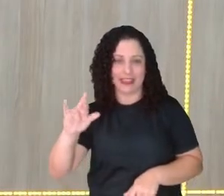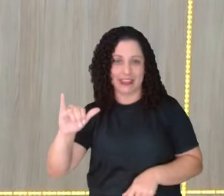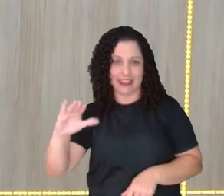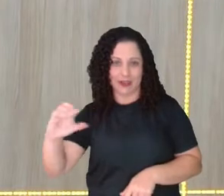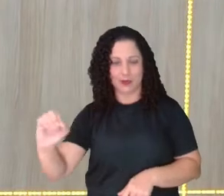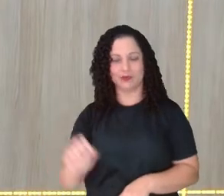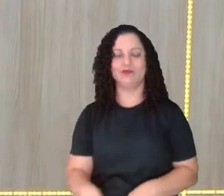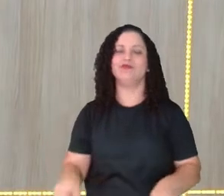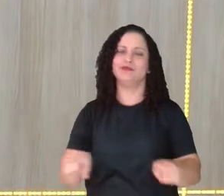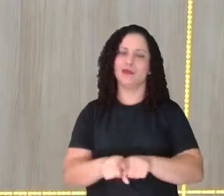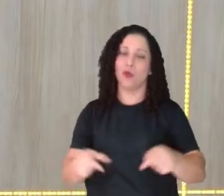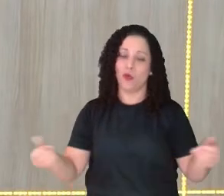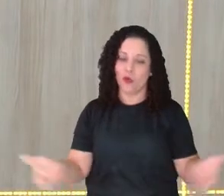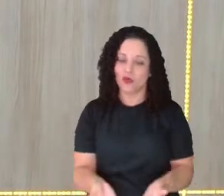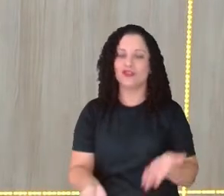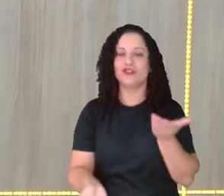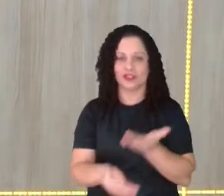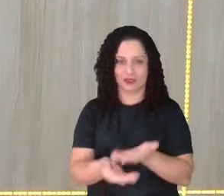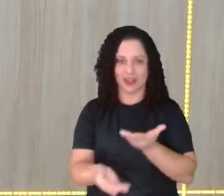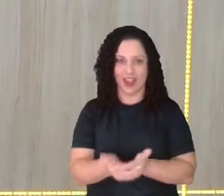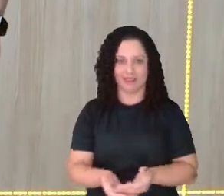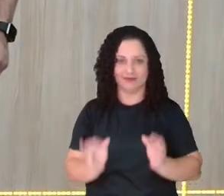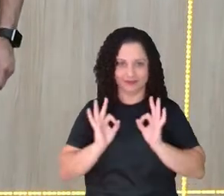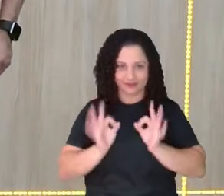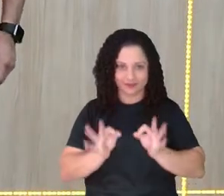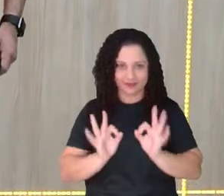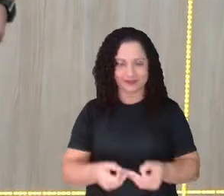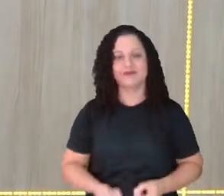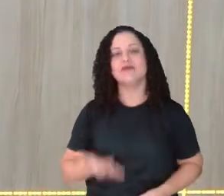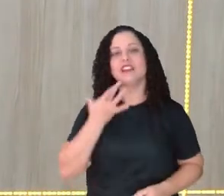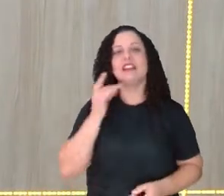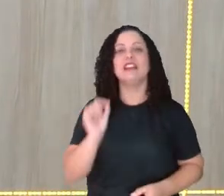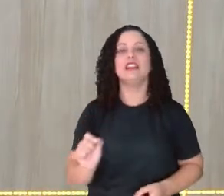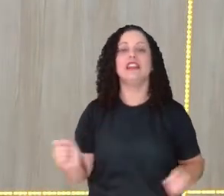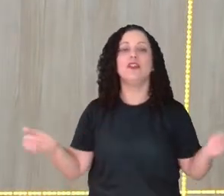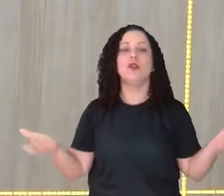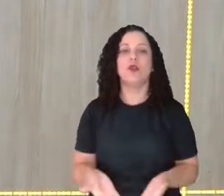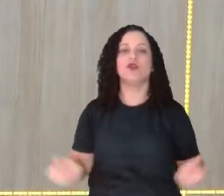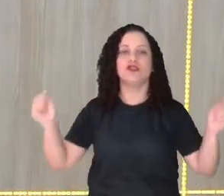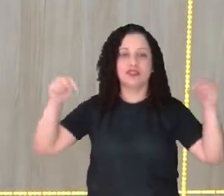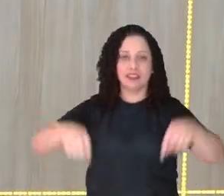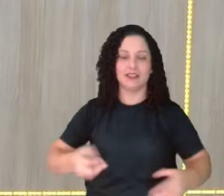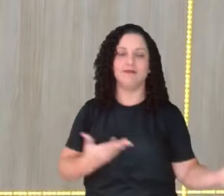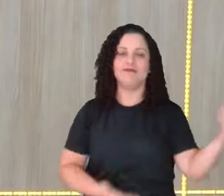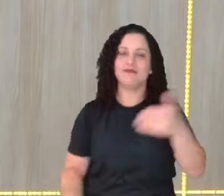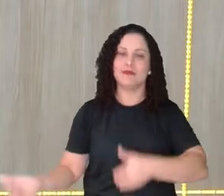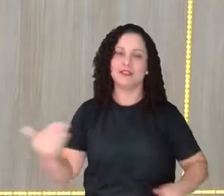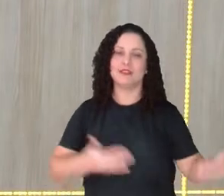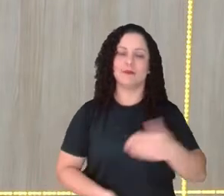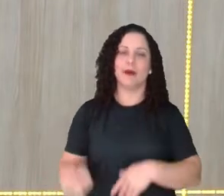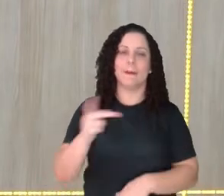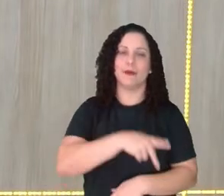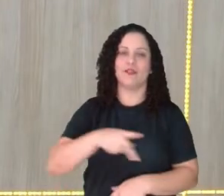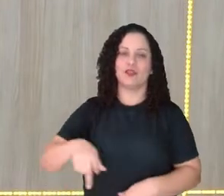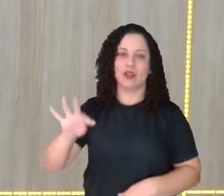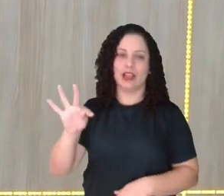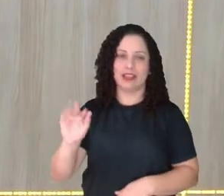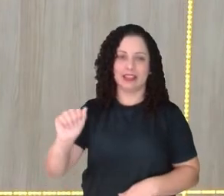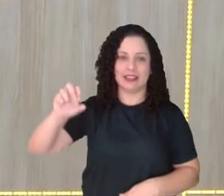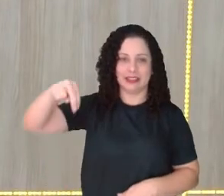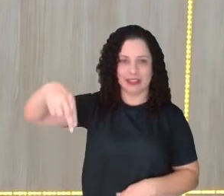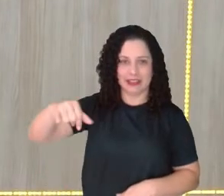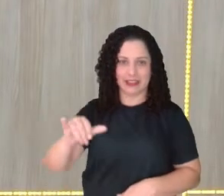falar sobre isso aqui hoje também, certo? Quem está me acompanhando hoje aqui é a professora Tânia, professora de